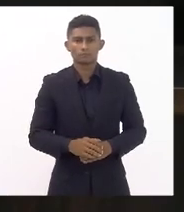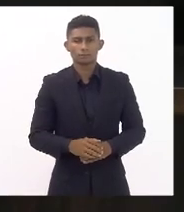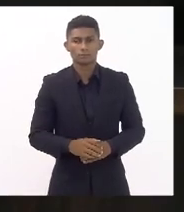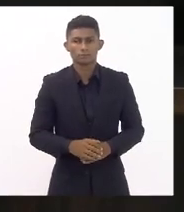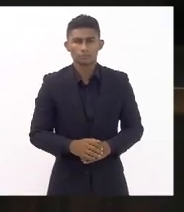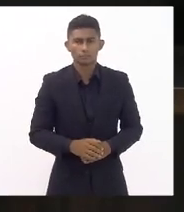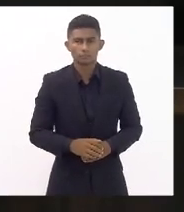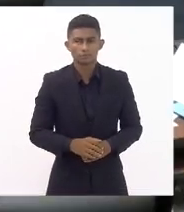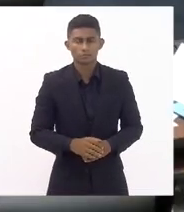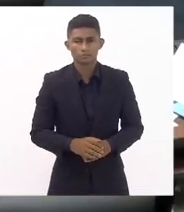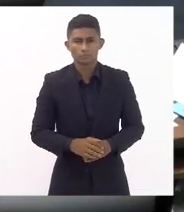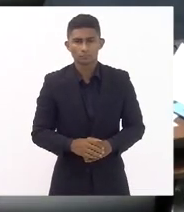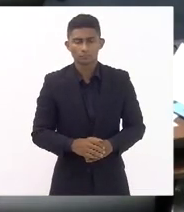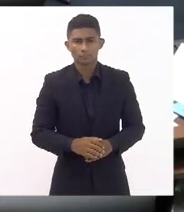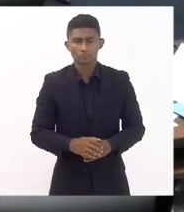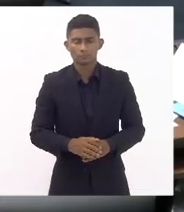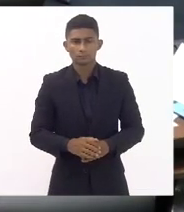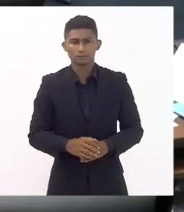Não tem.